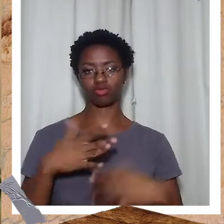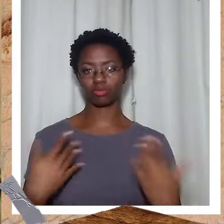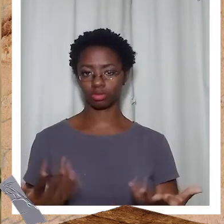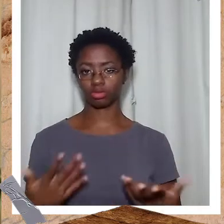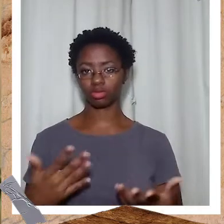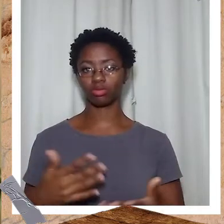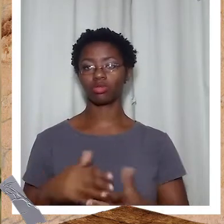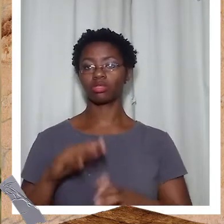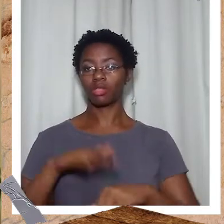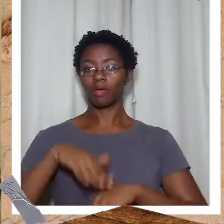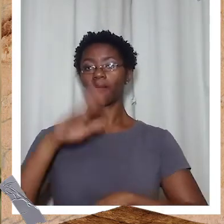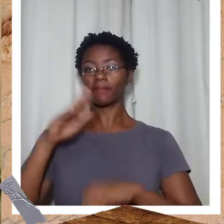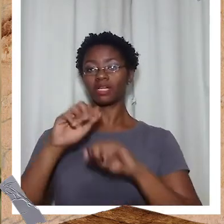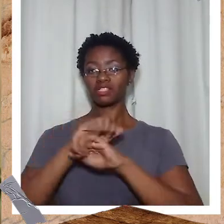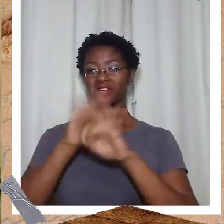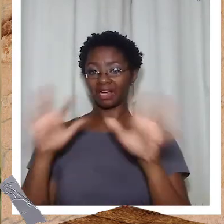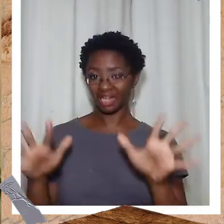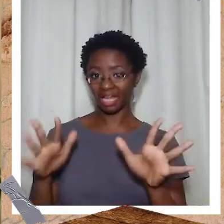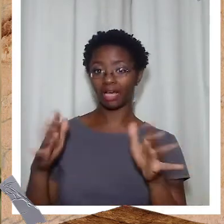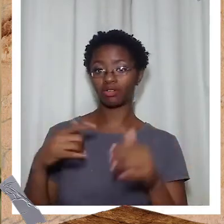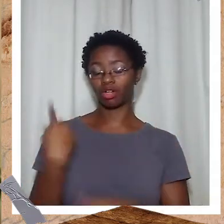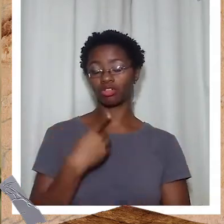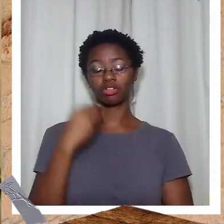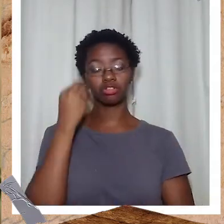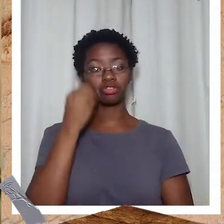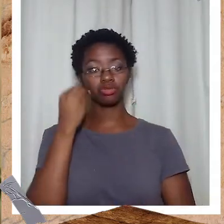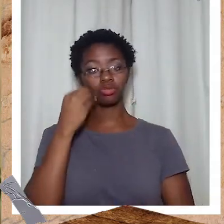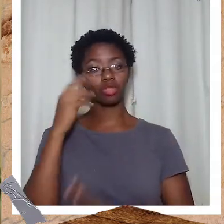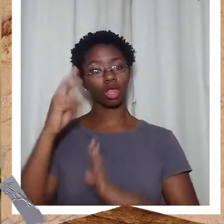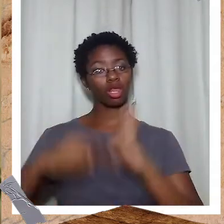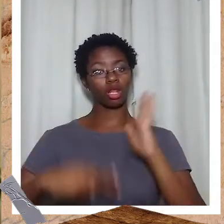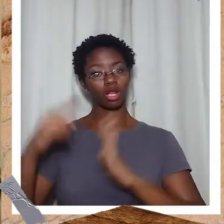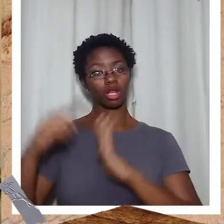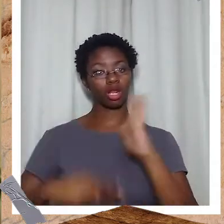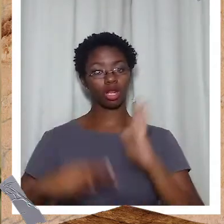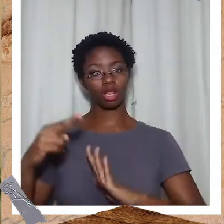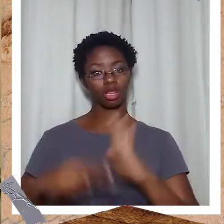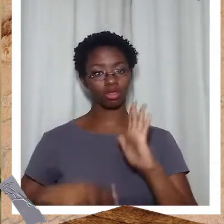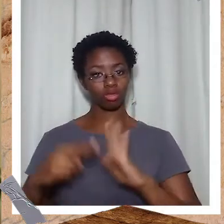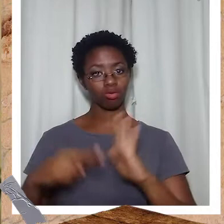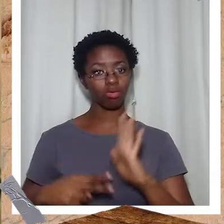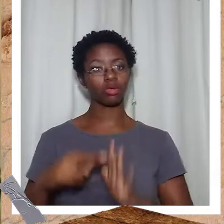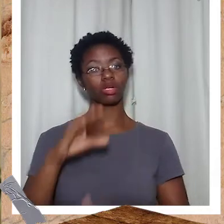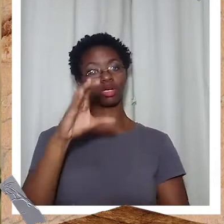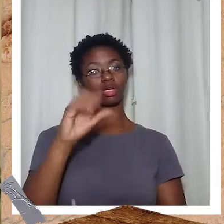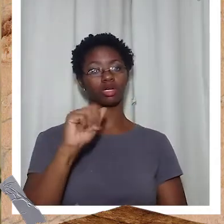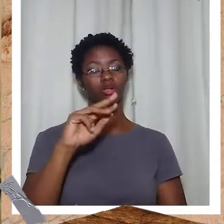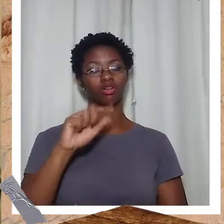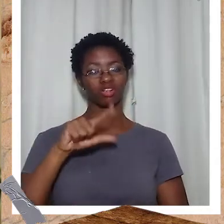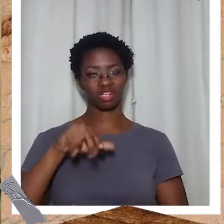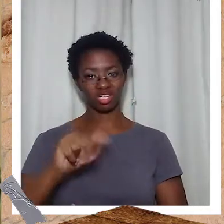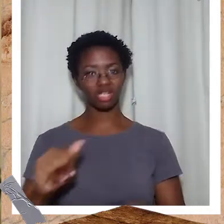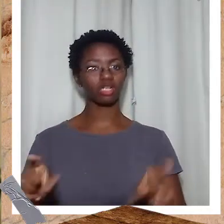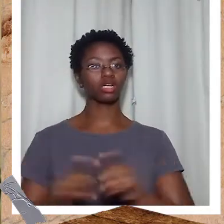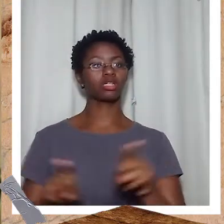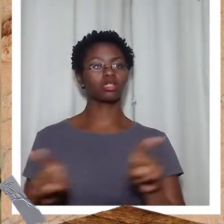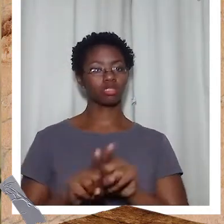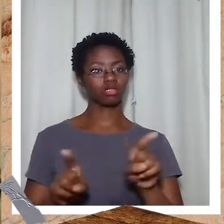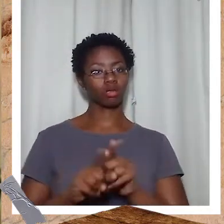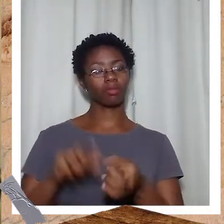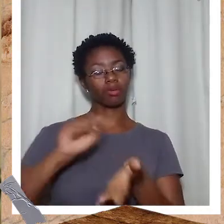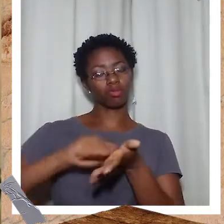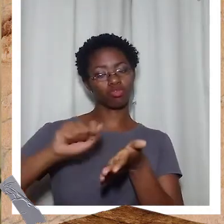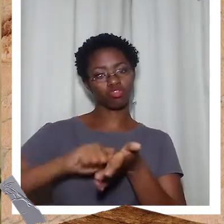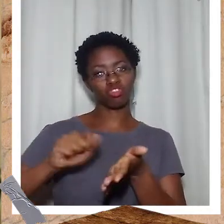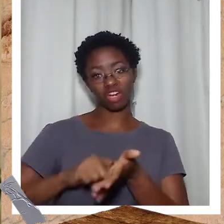ficado cada vez mais evidente ao mergulhar na leitura publicada de Carolina, mas sobretudo na leitura dos